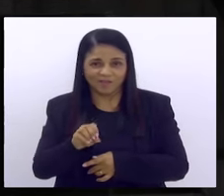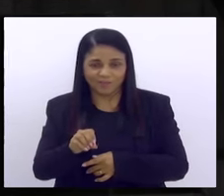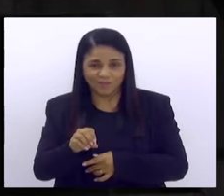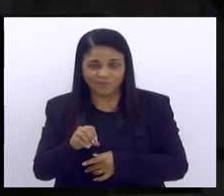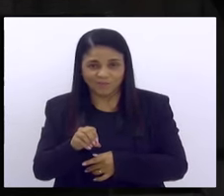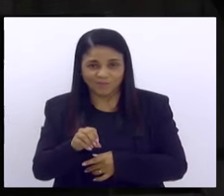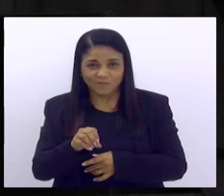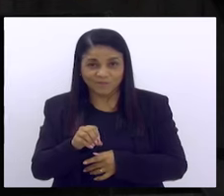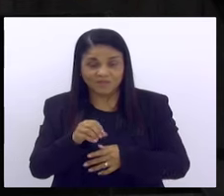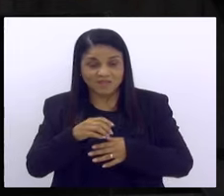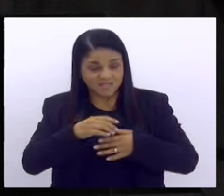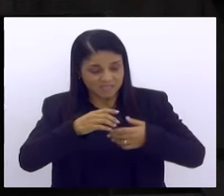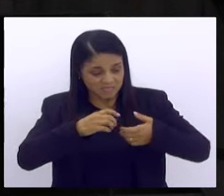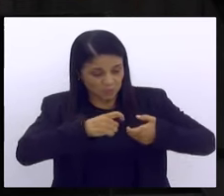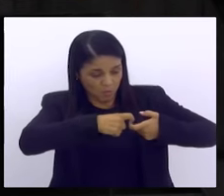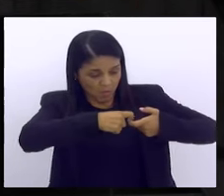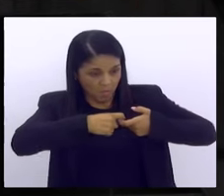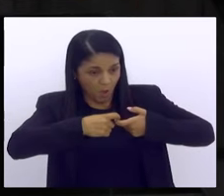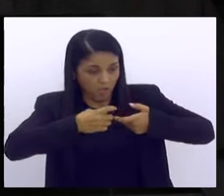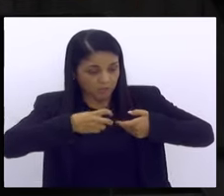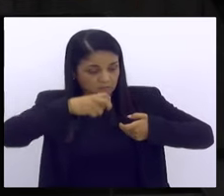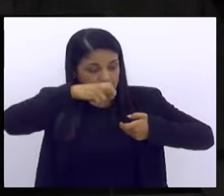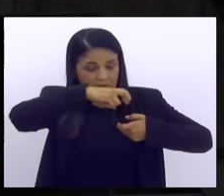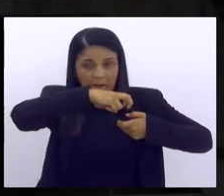em cima do caminhão do reboque.